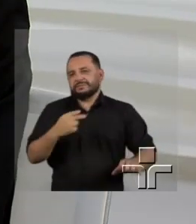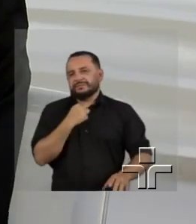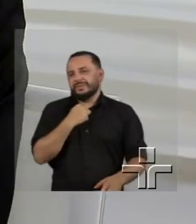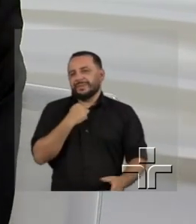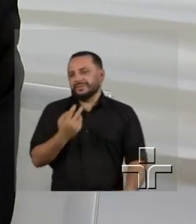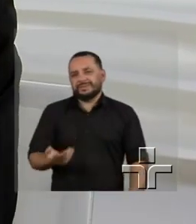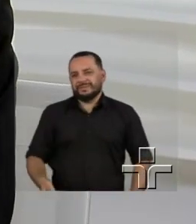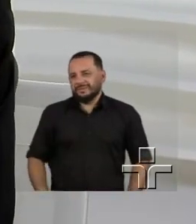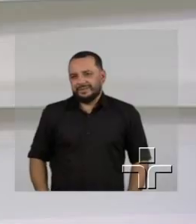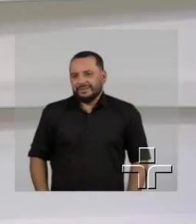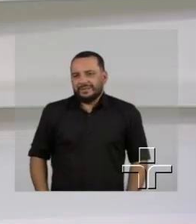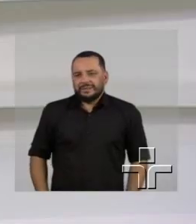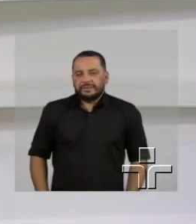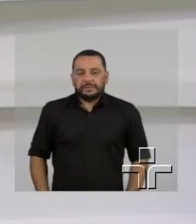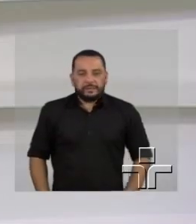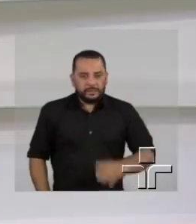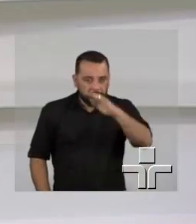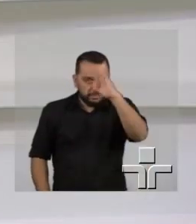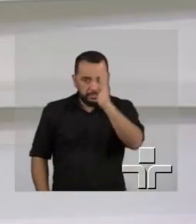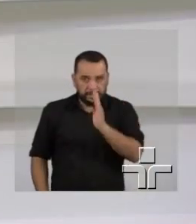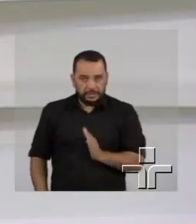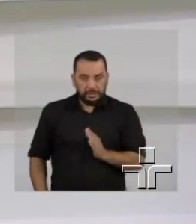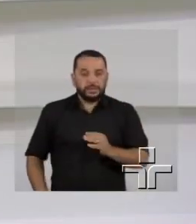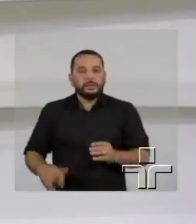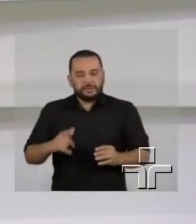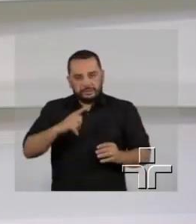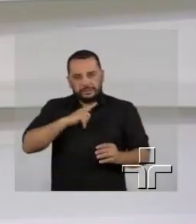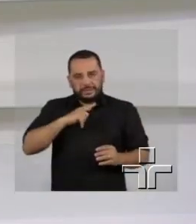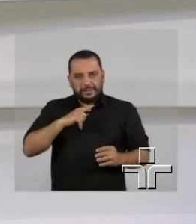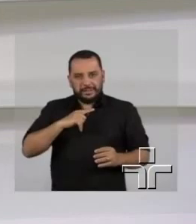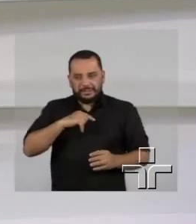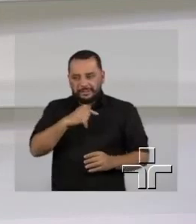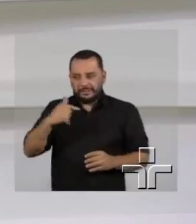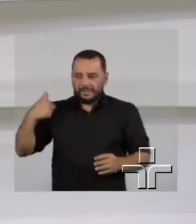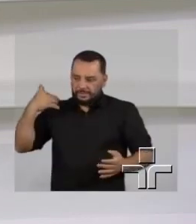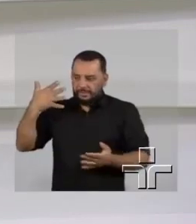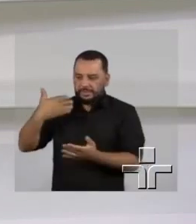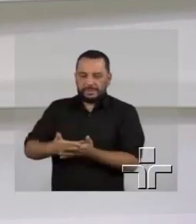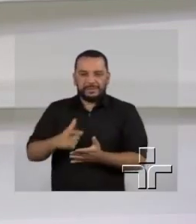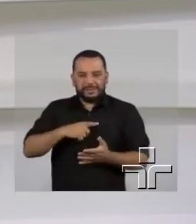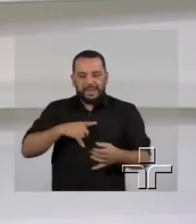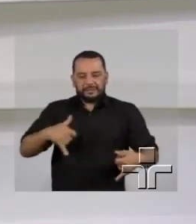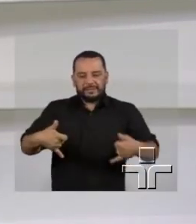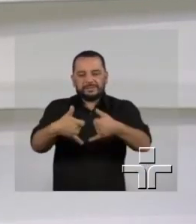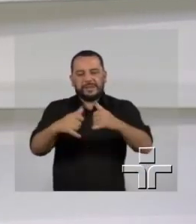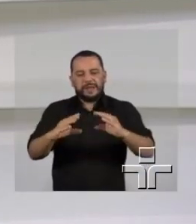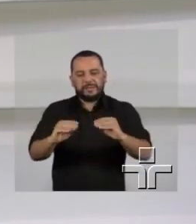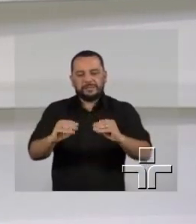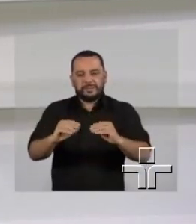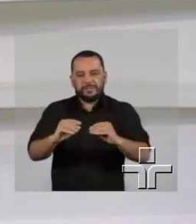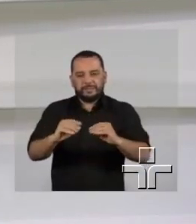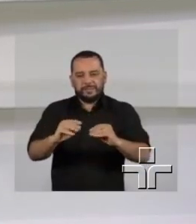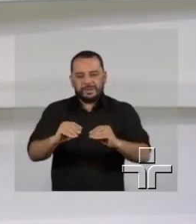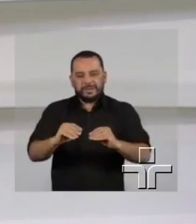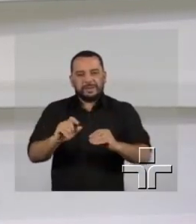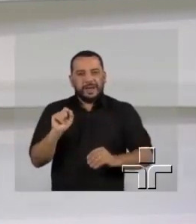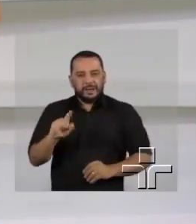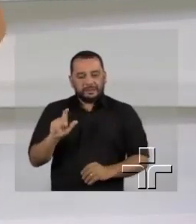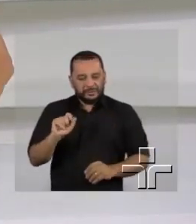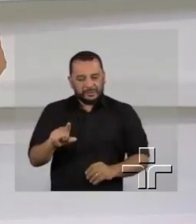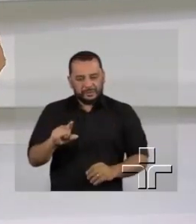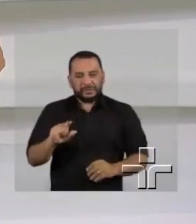Existe um crédito popular muito grande que foi dado na votação. Não estou falando de manifestação de rua, estou falando